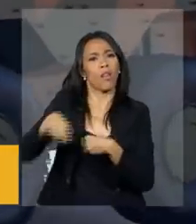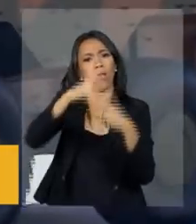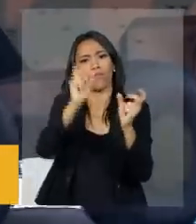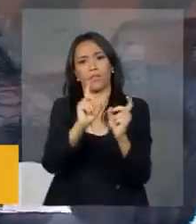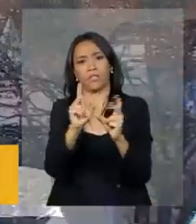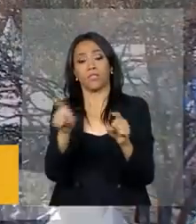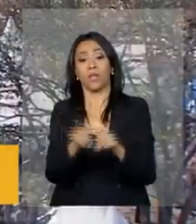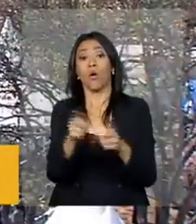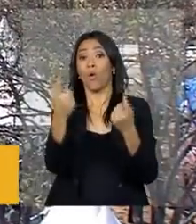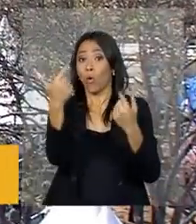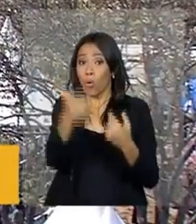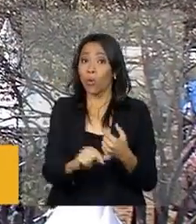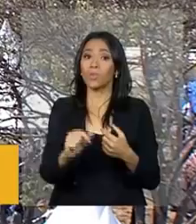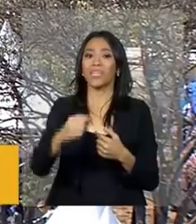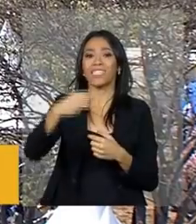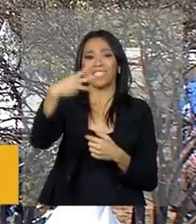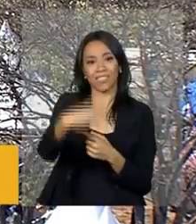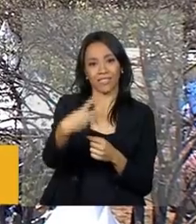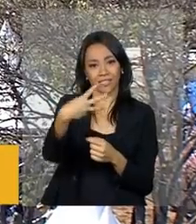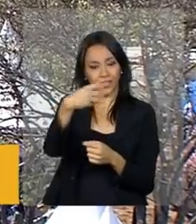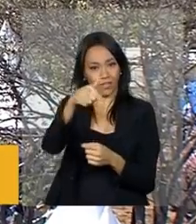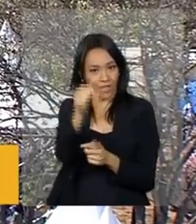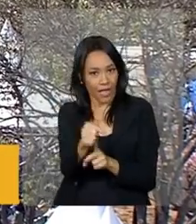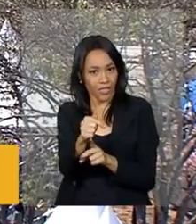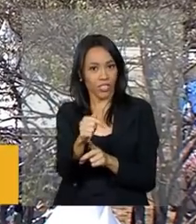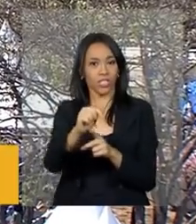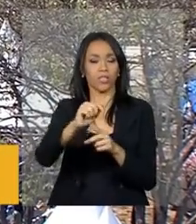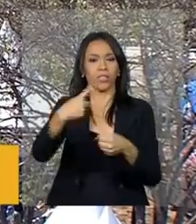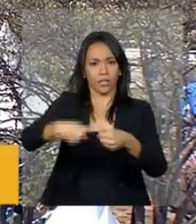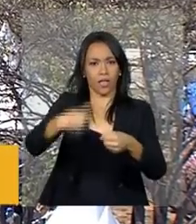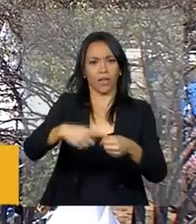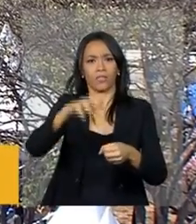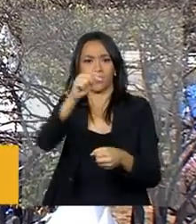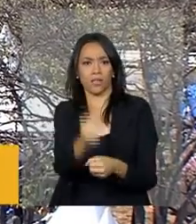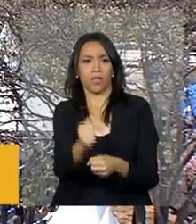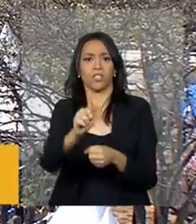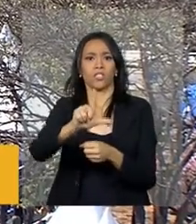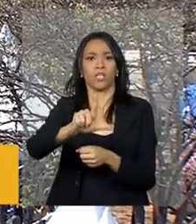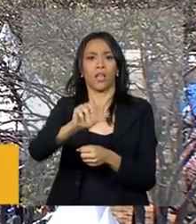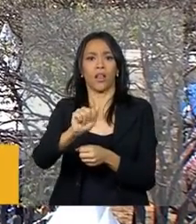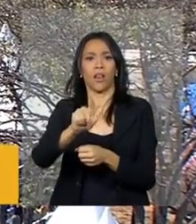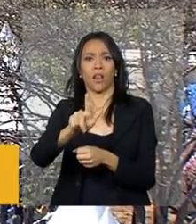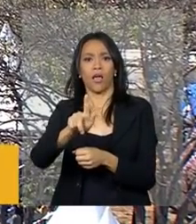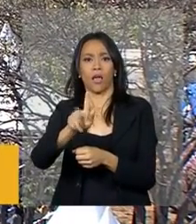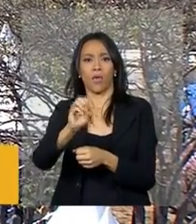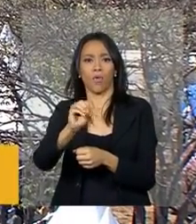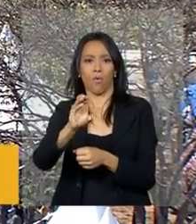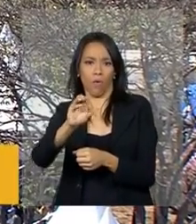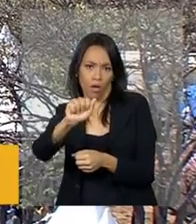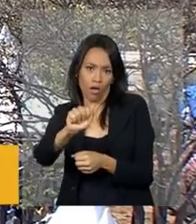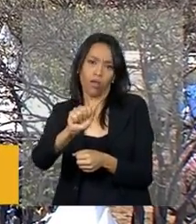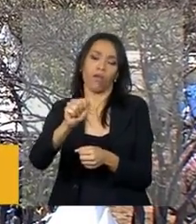Sete Lagoas, que está fabricando esses carros que nós estamos vendo em seguida do 3º Esquadrão.